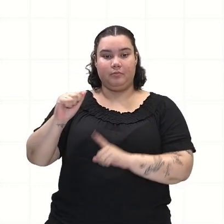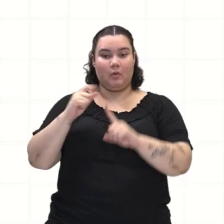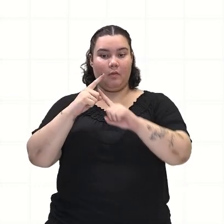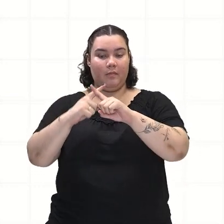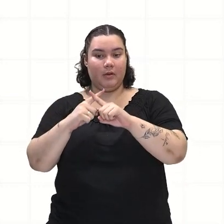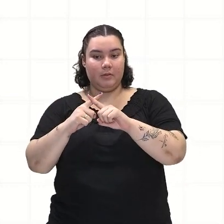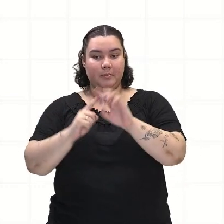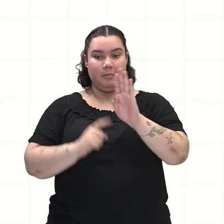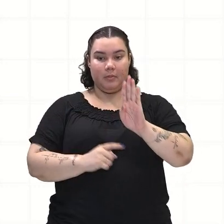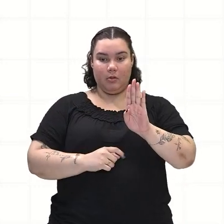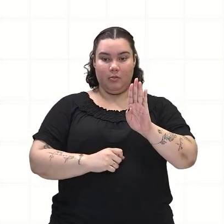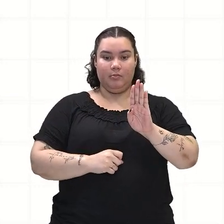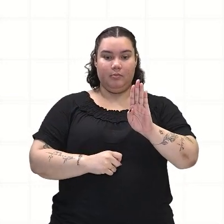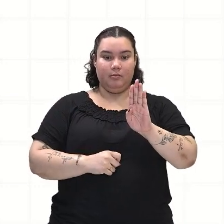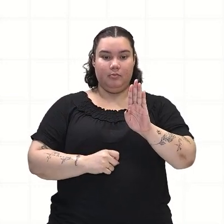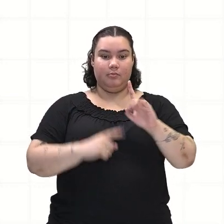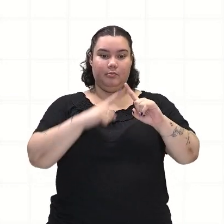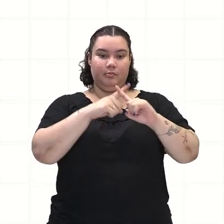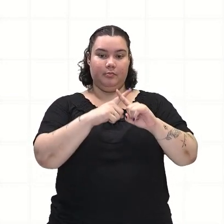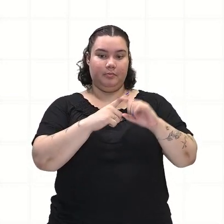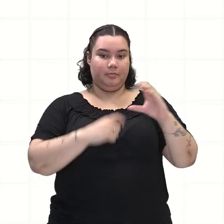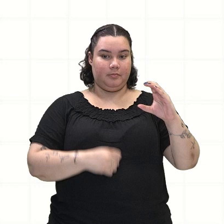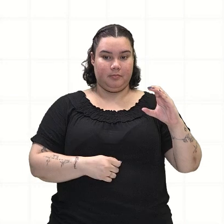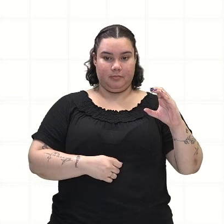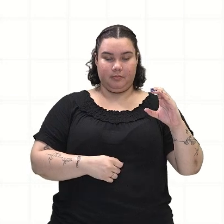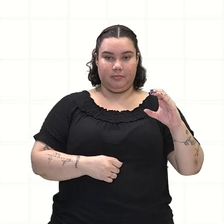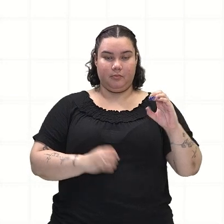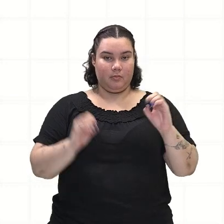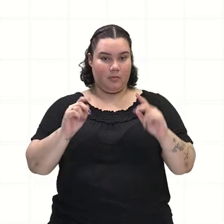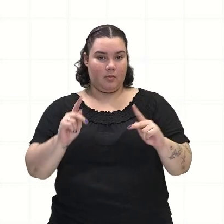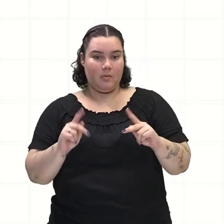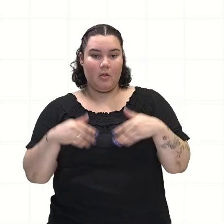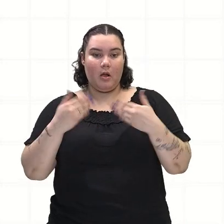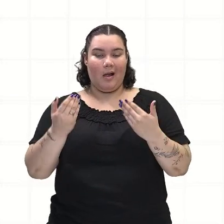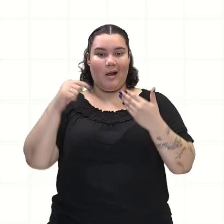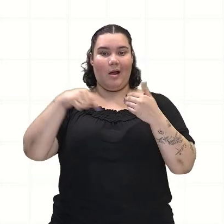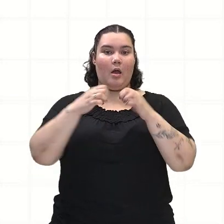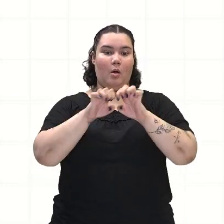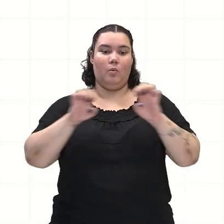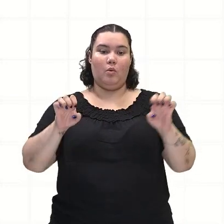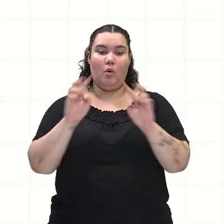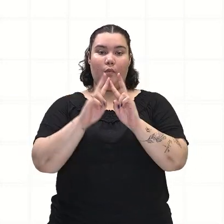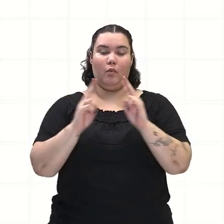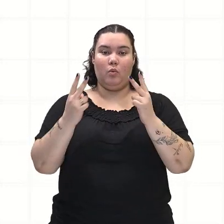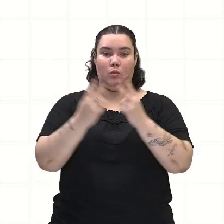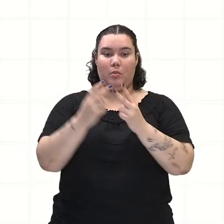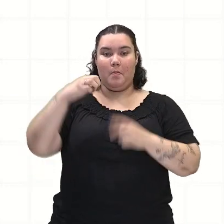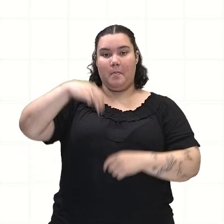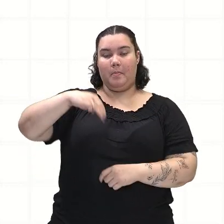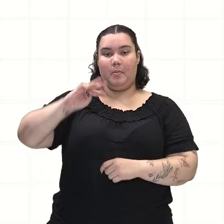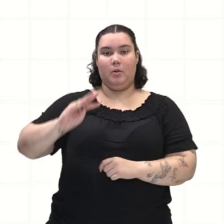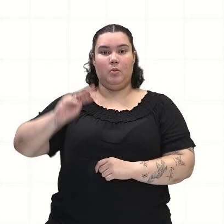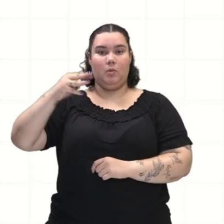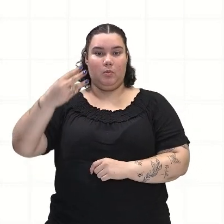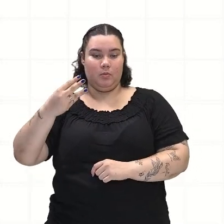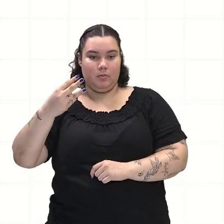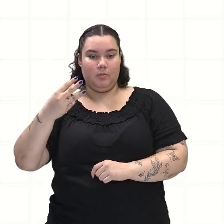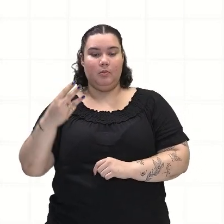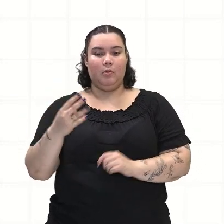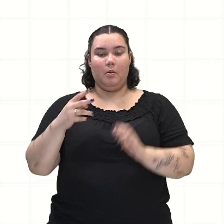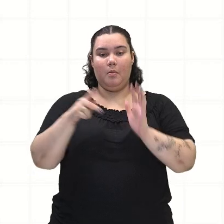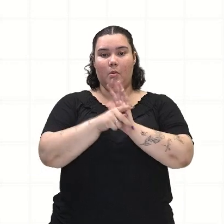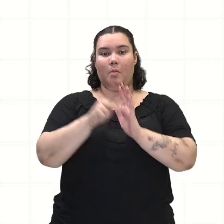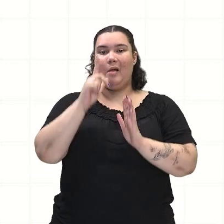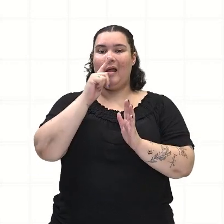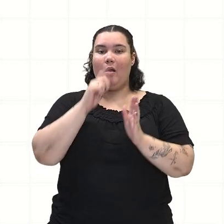vezes B vezes C. Então, esse vai ser o volume em metros cúbicos de